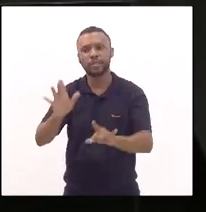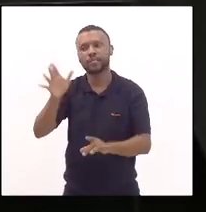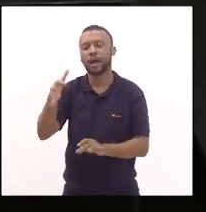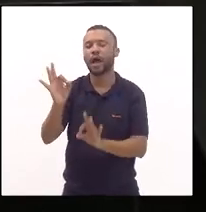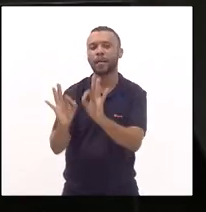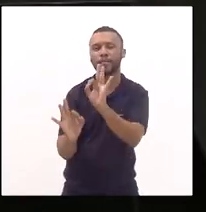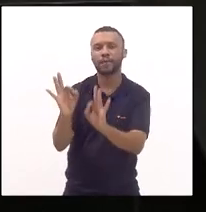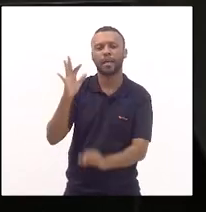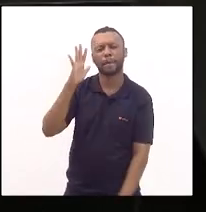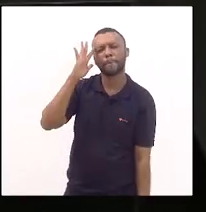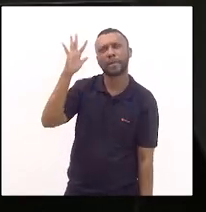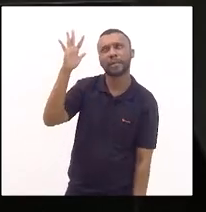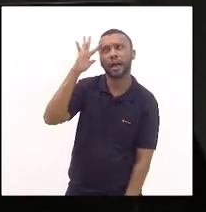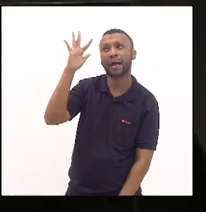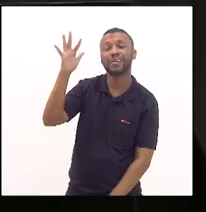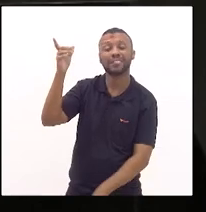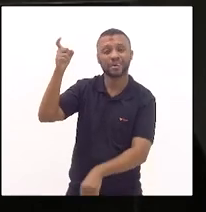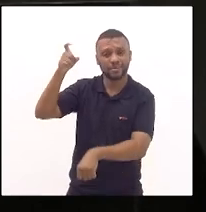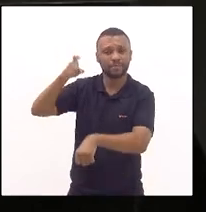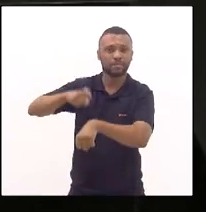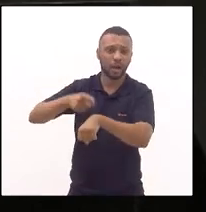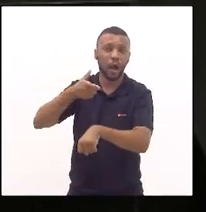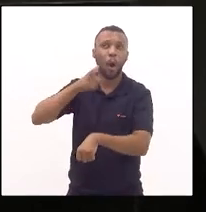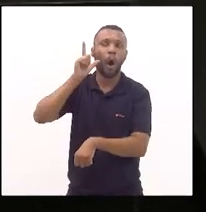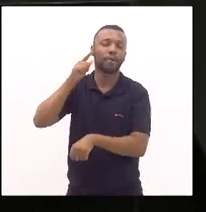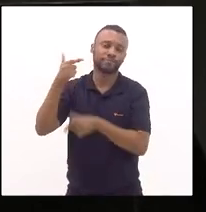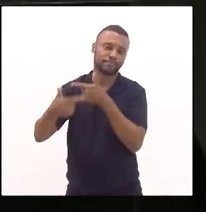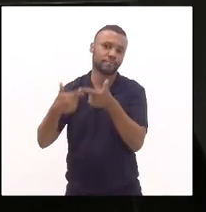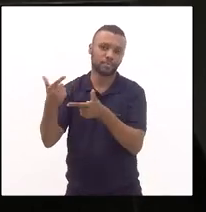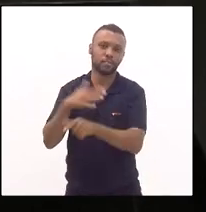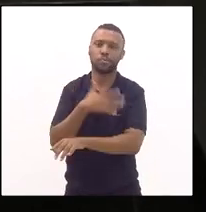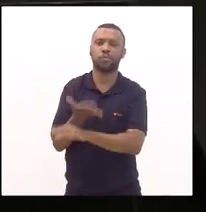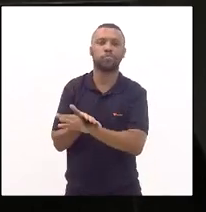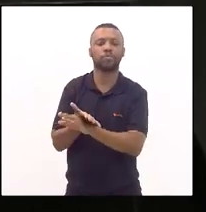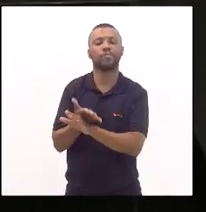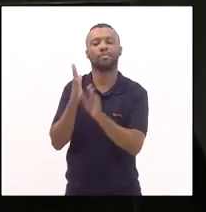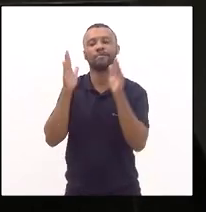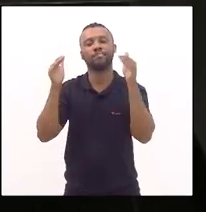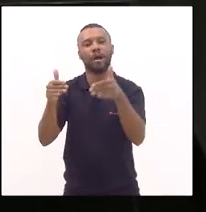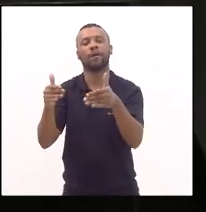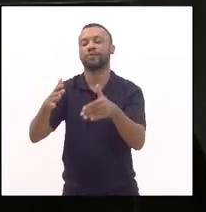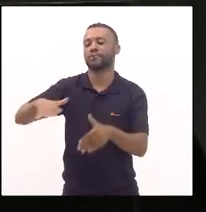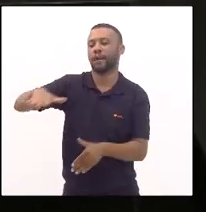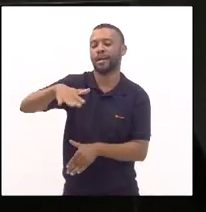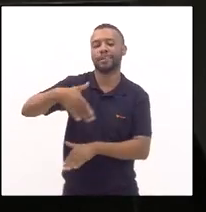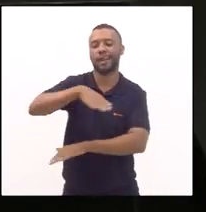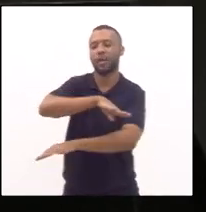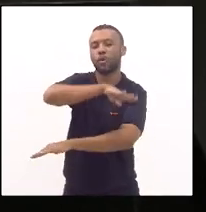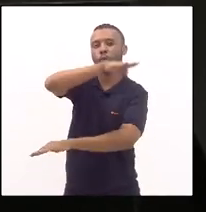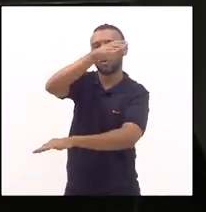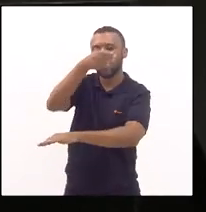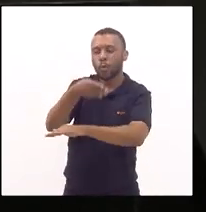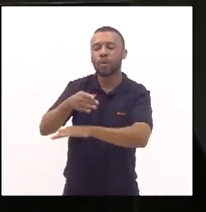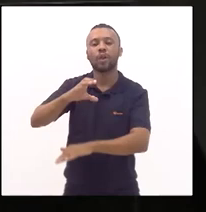projetada naquele dia de trabalho, dedicada à Costa Verde.